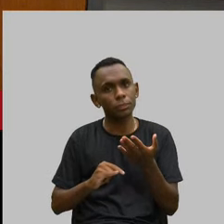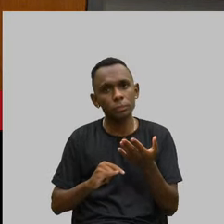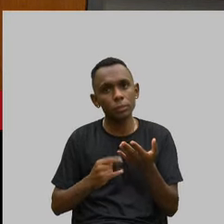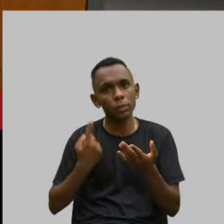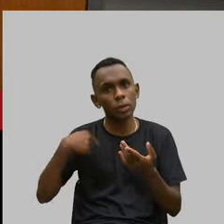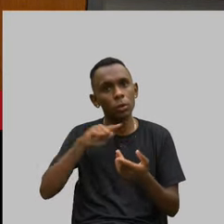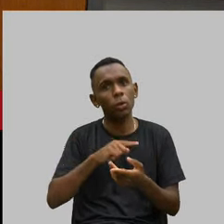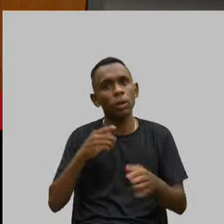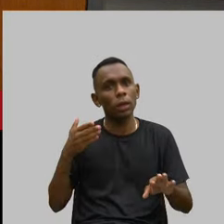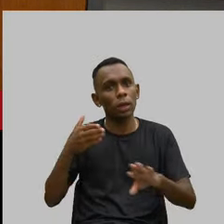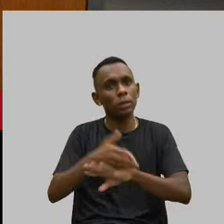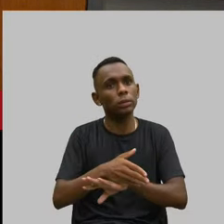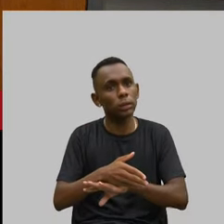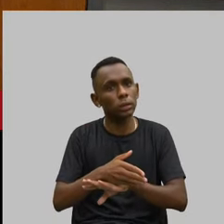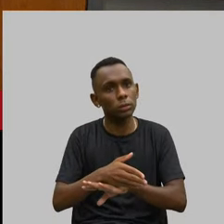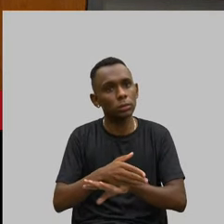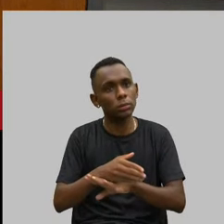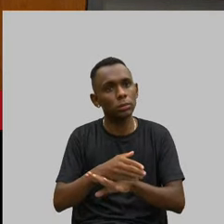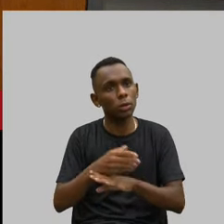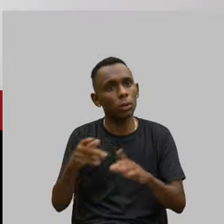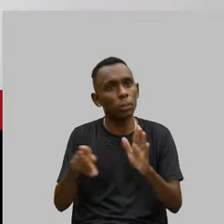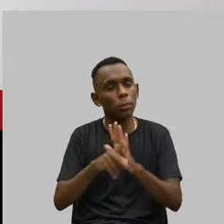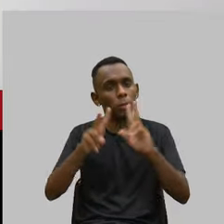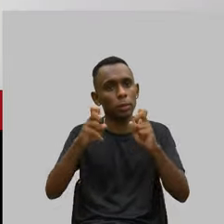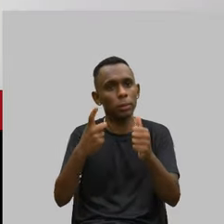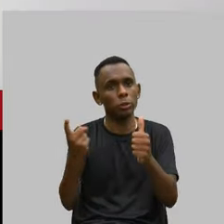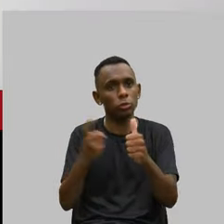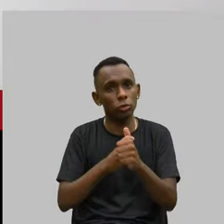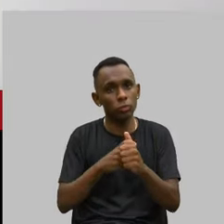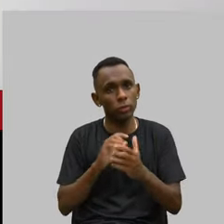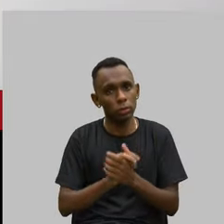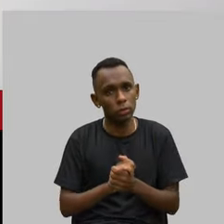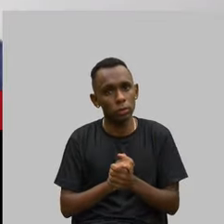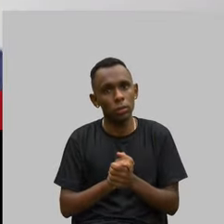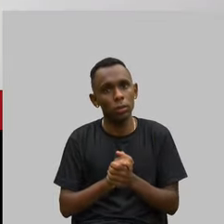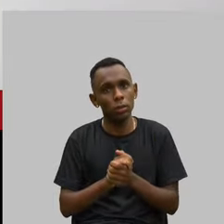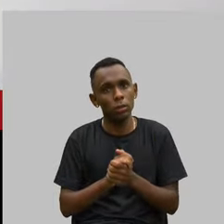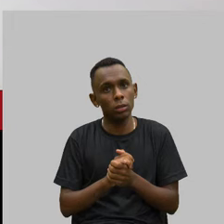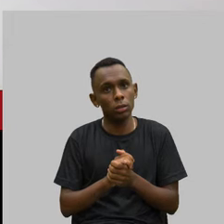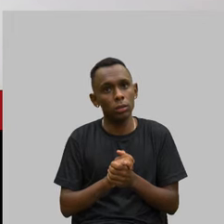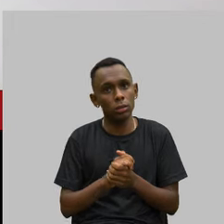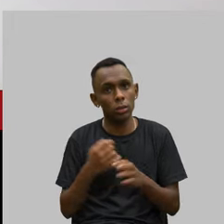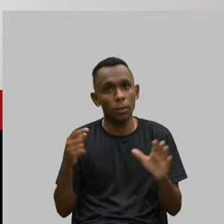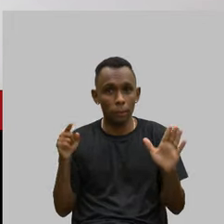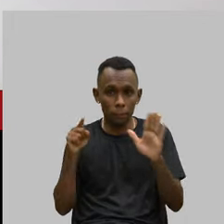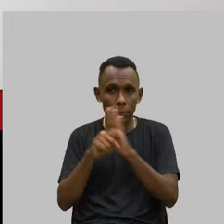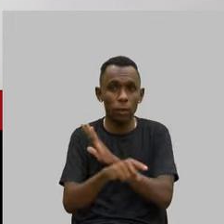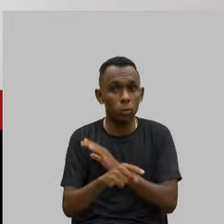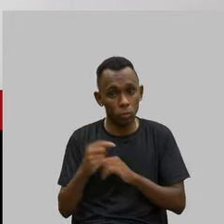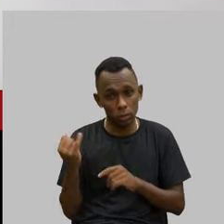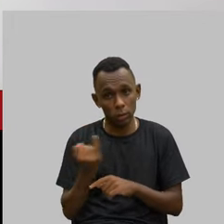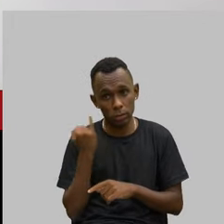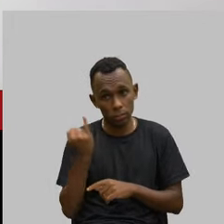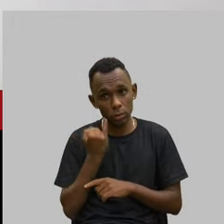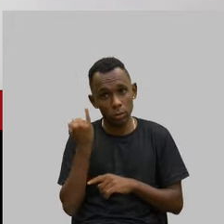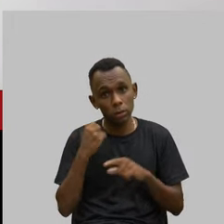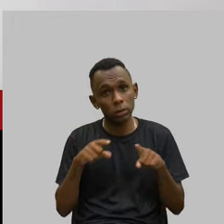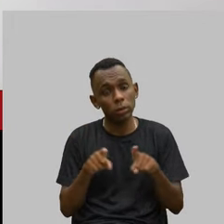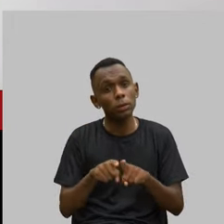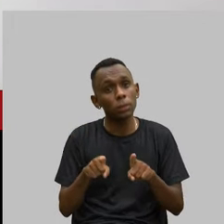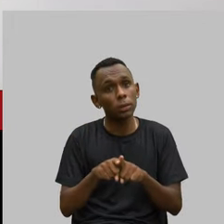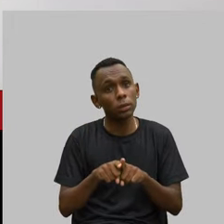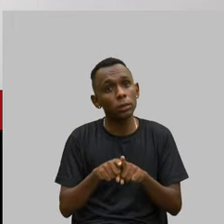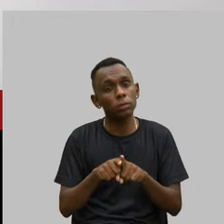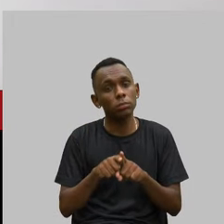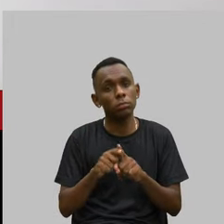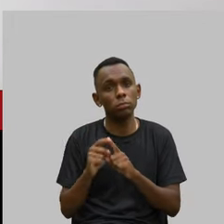teríamos acesso a essa questão do audito da dívida outra pergunta secretário porque são questões importantes pra gente esclarecer